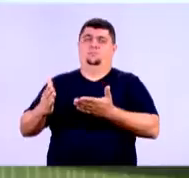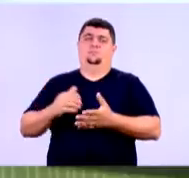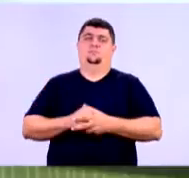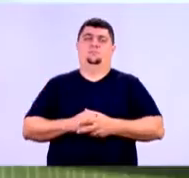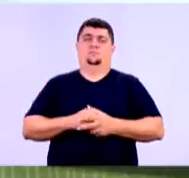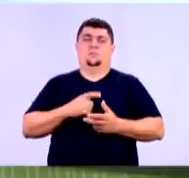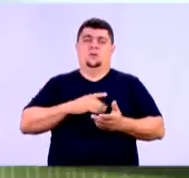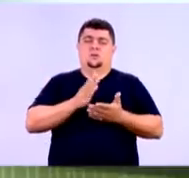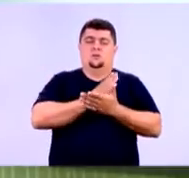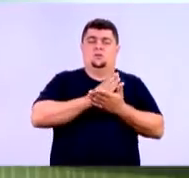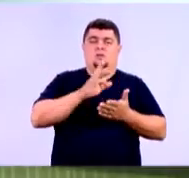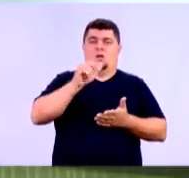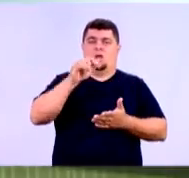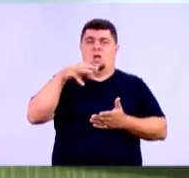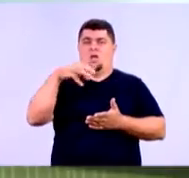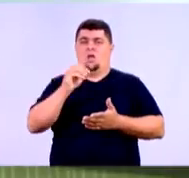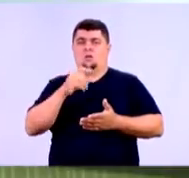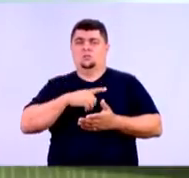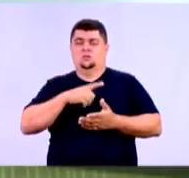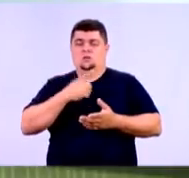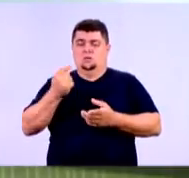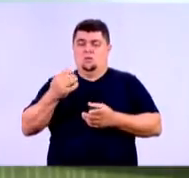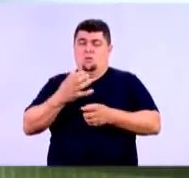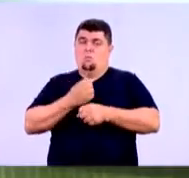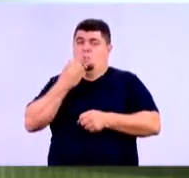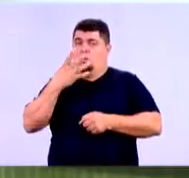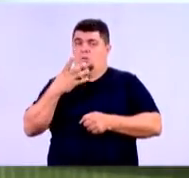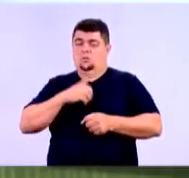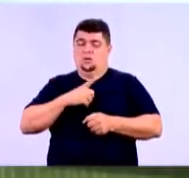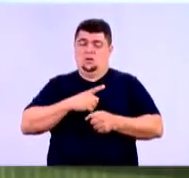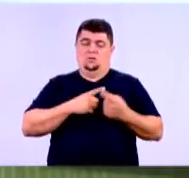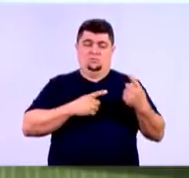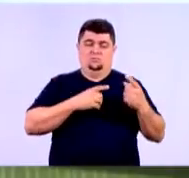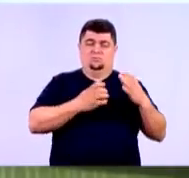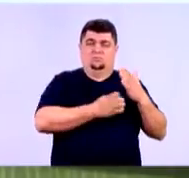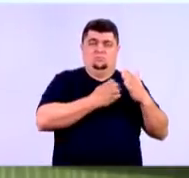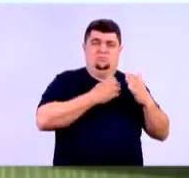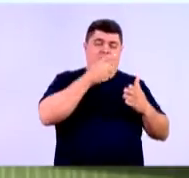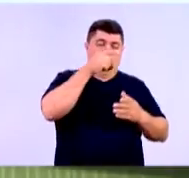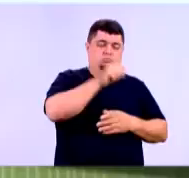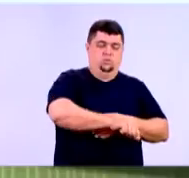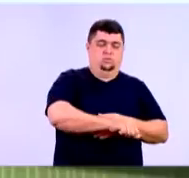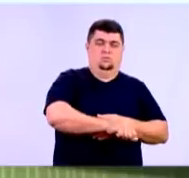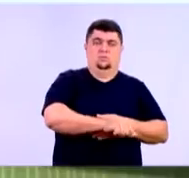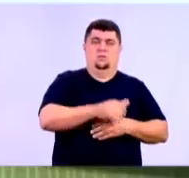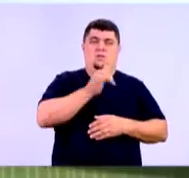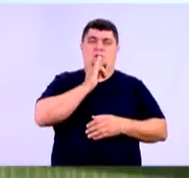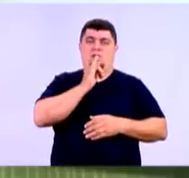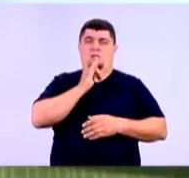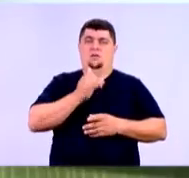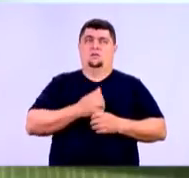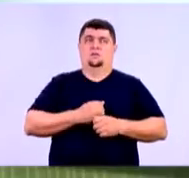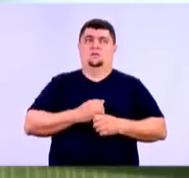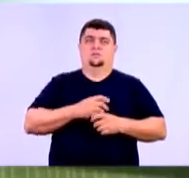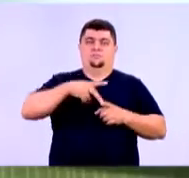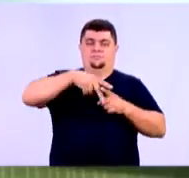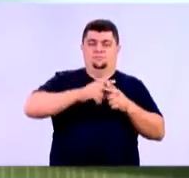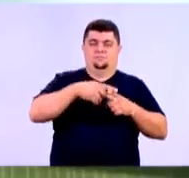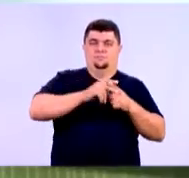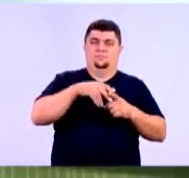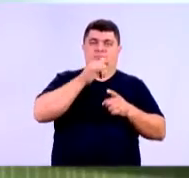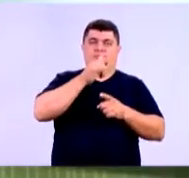existem ramos que, enquanto a economia está indo bem, aquele ramo tende a ir mal. Um exemplo disso é o ramo de consertos de